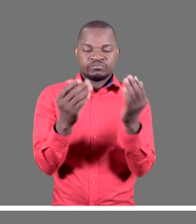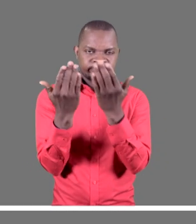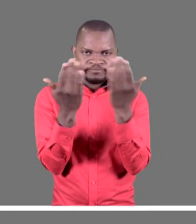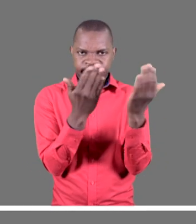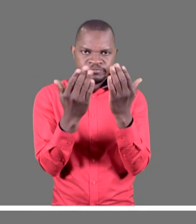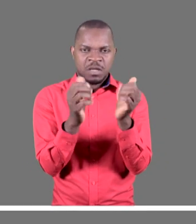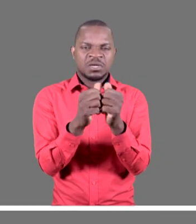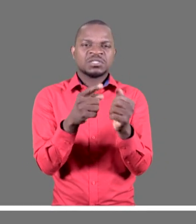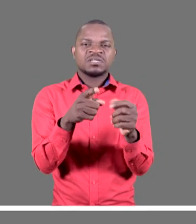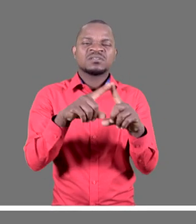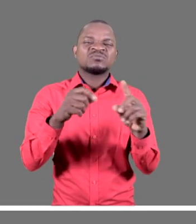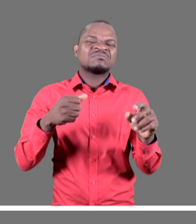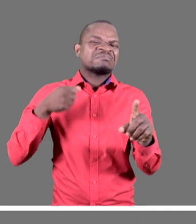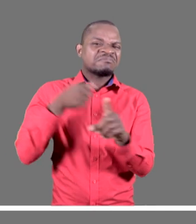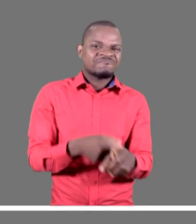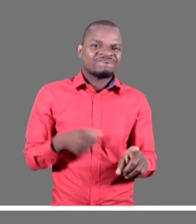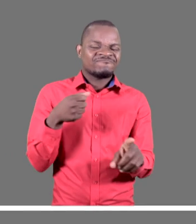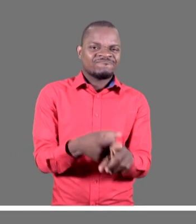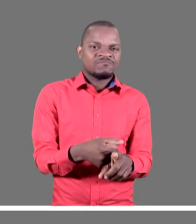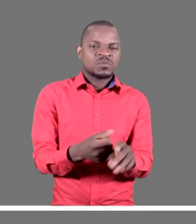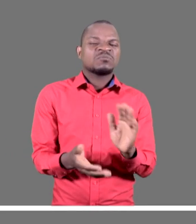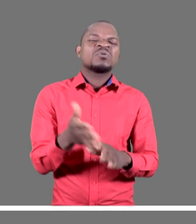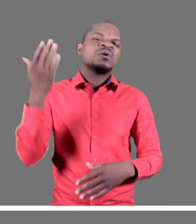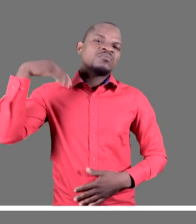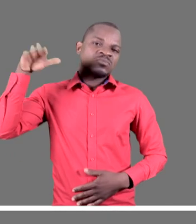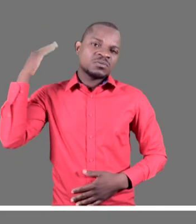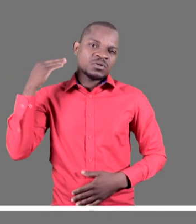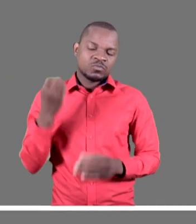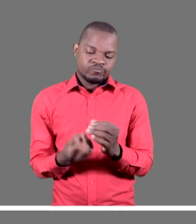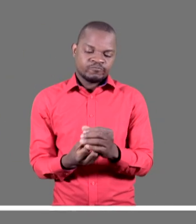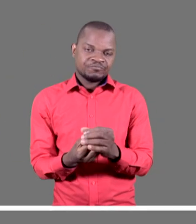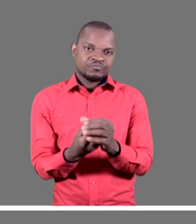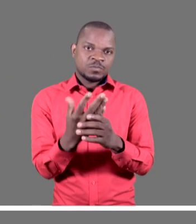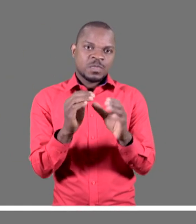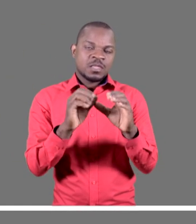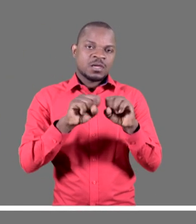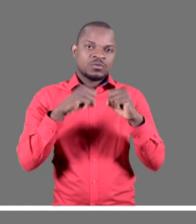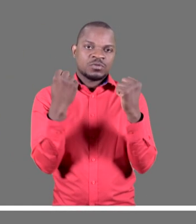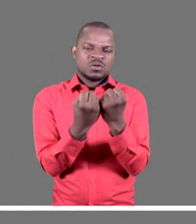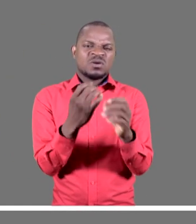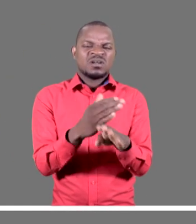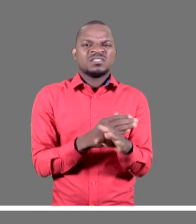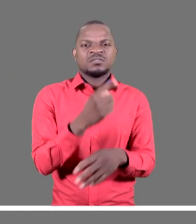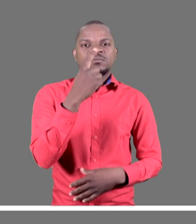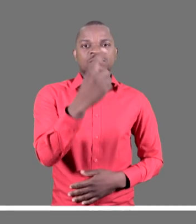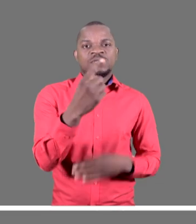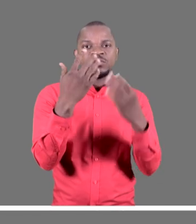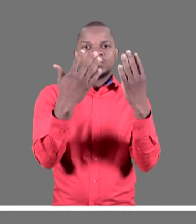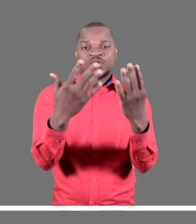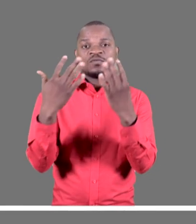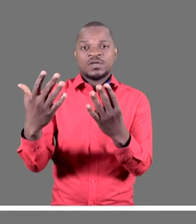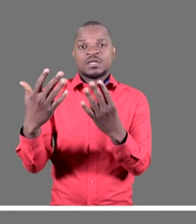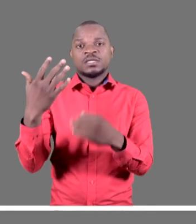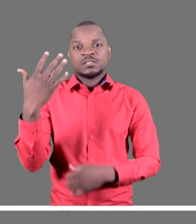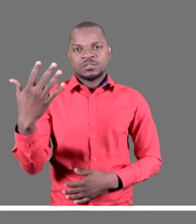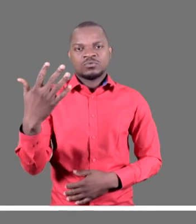luta que, depois da criação da associação, já em 1995, houve sempre